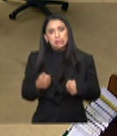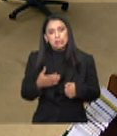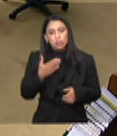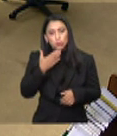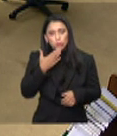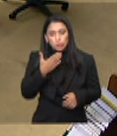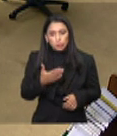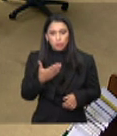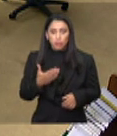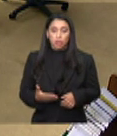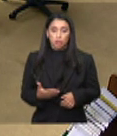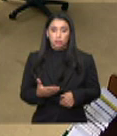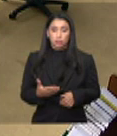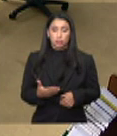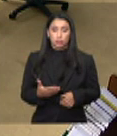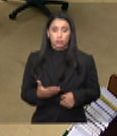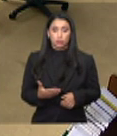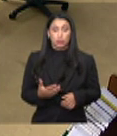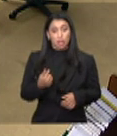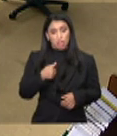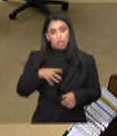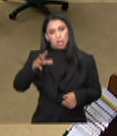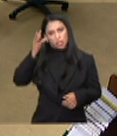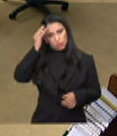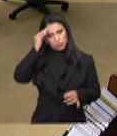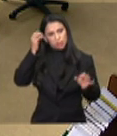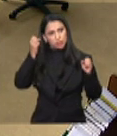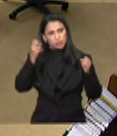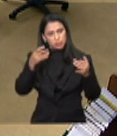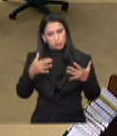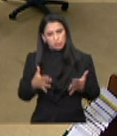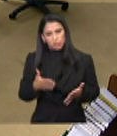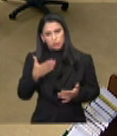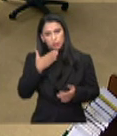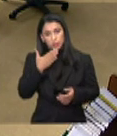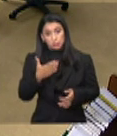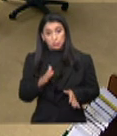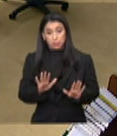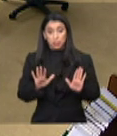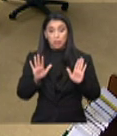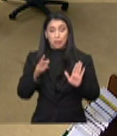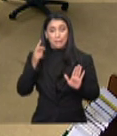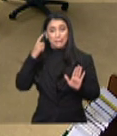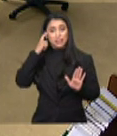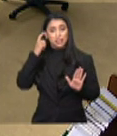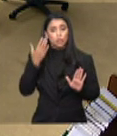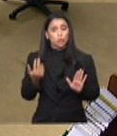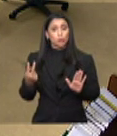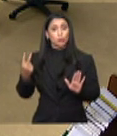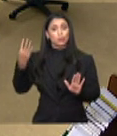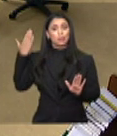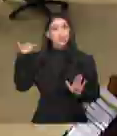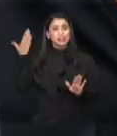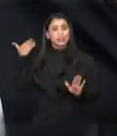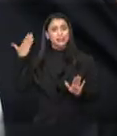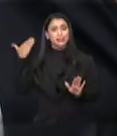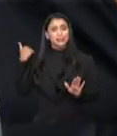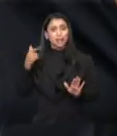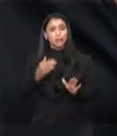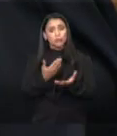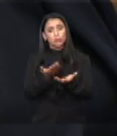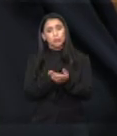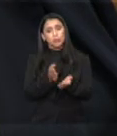expresso. E eu entendo a justificativa desse pedido expresso com olhos no passado, à vista de